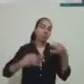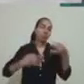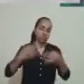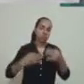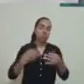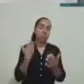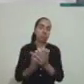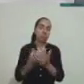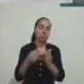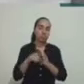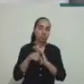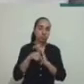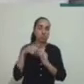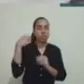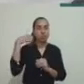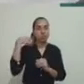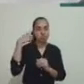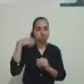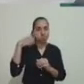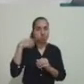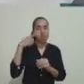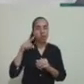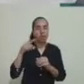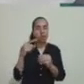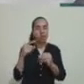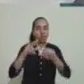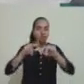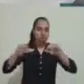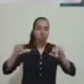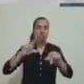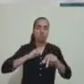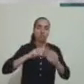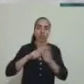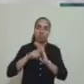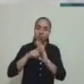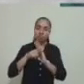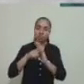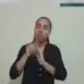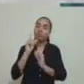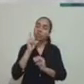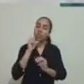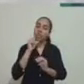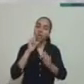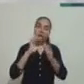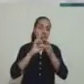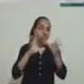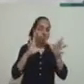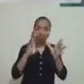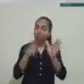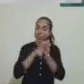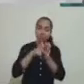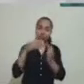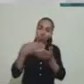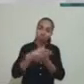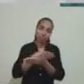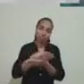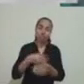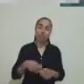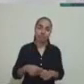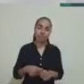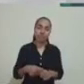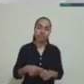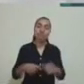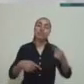aí de advogados, para garantir que o ativo água continue sendo do município. Então, isso é uma discussão